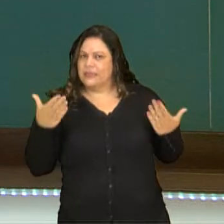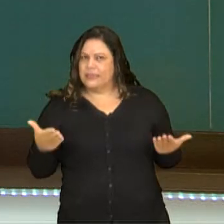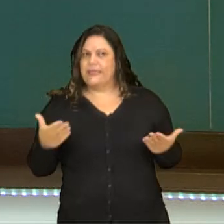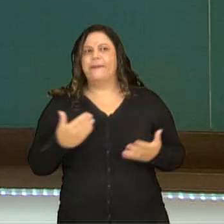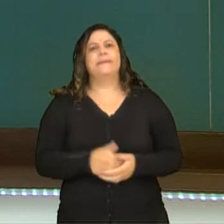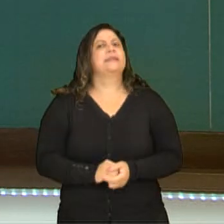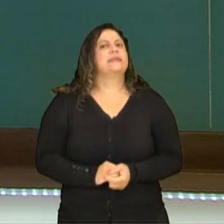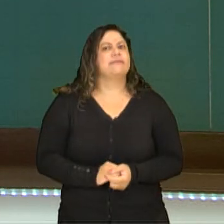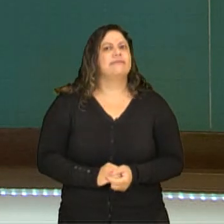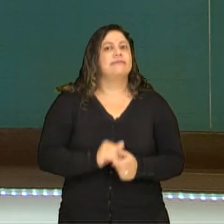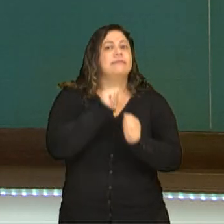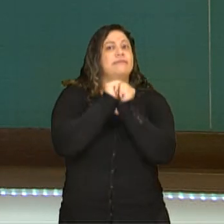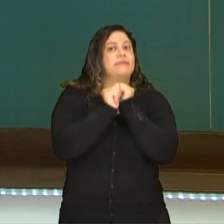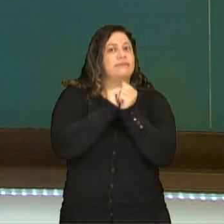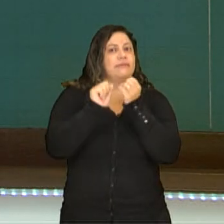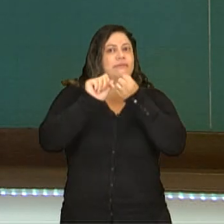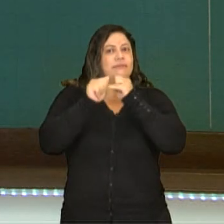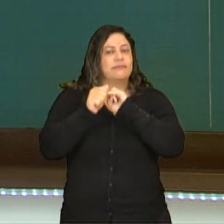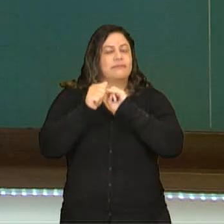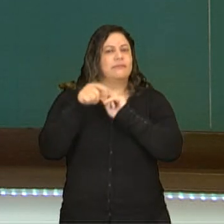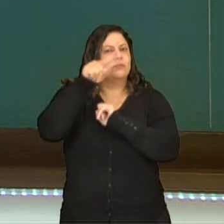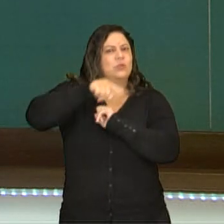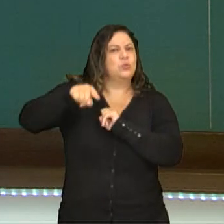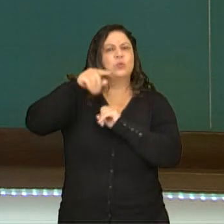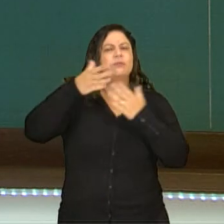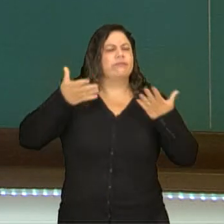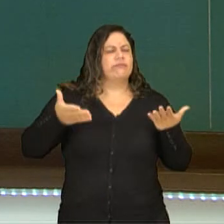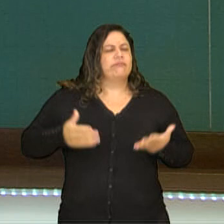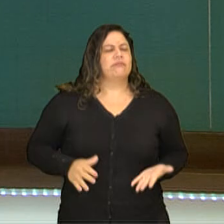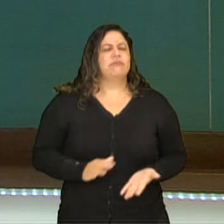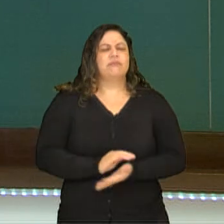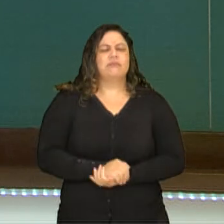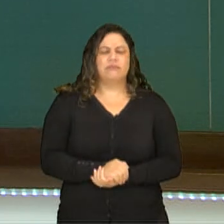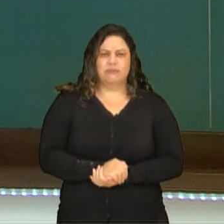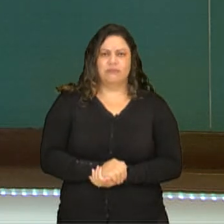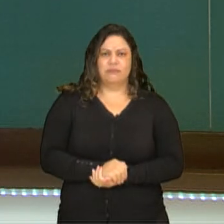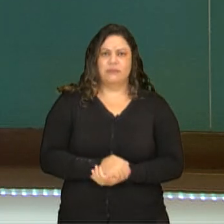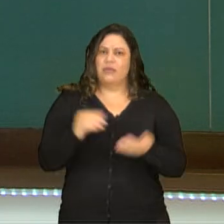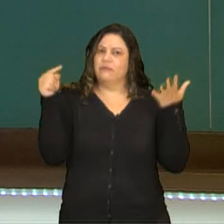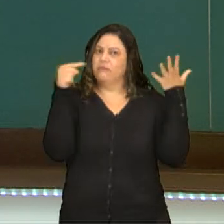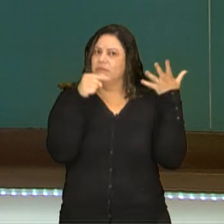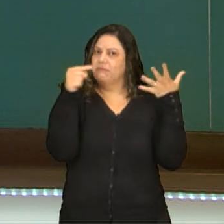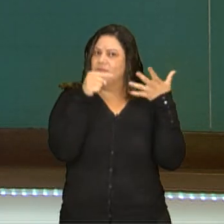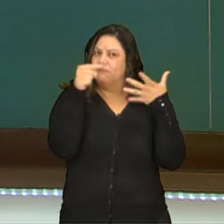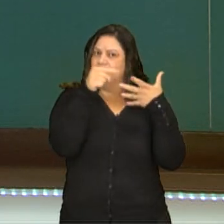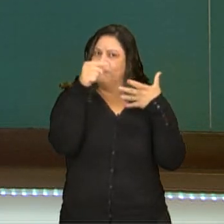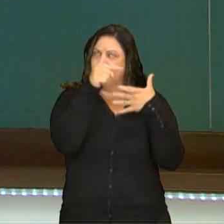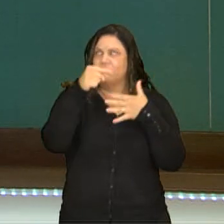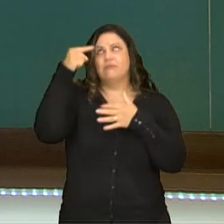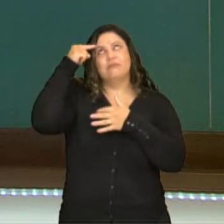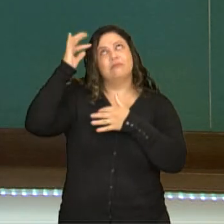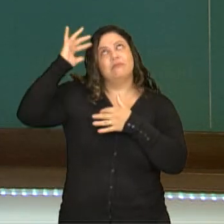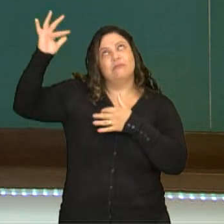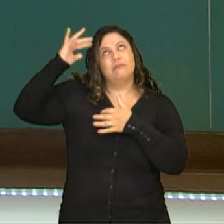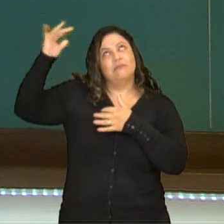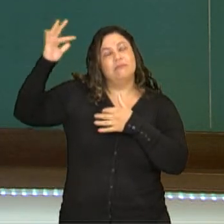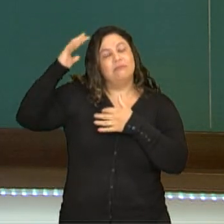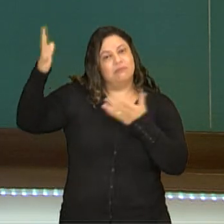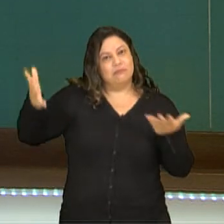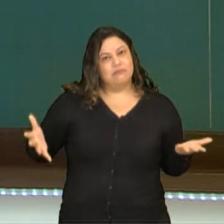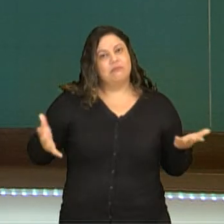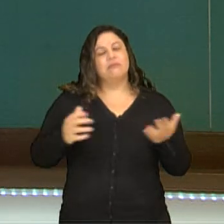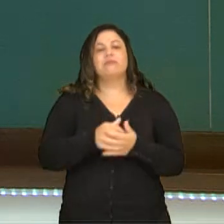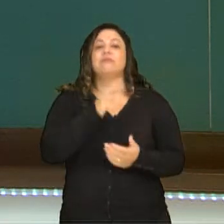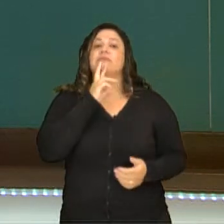de arroz e feijão? O que você me diz? Tem vários caminhos que a tua cabecinha pode trilhar para chegar